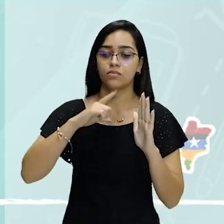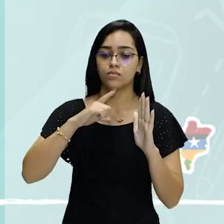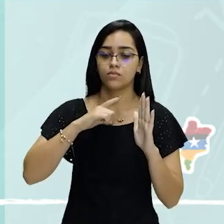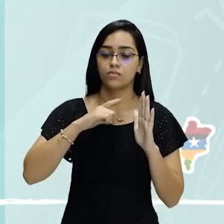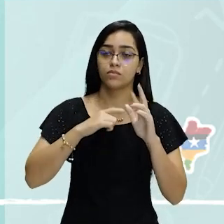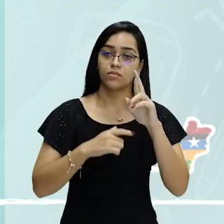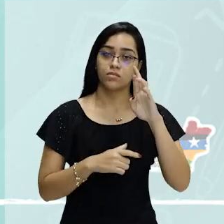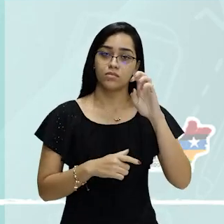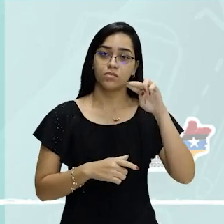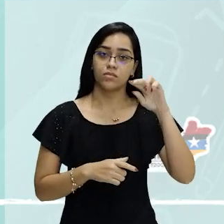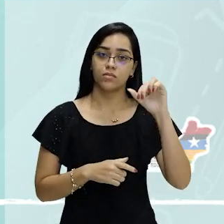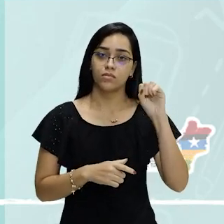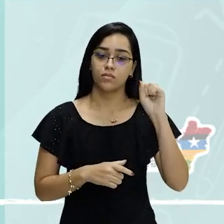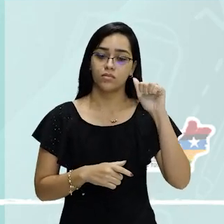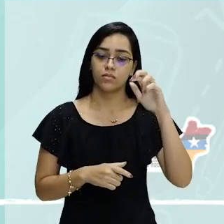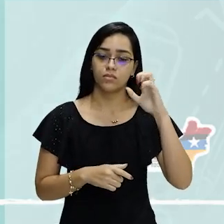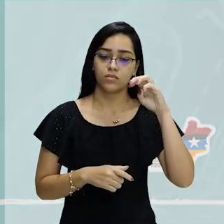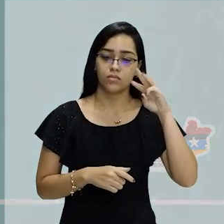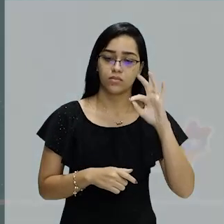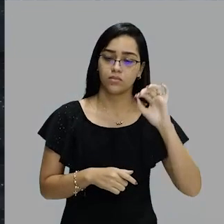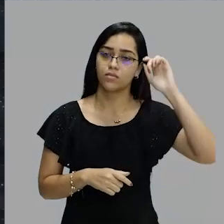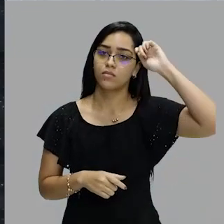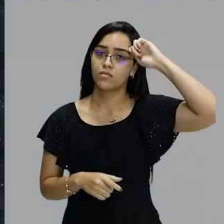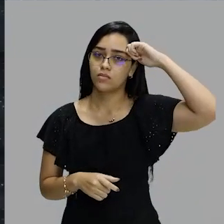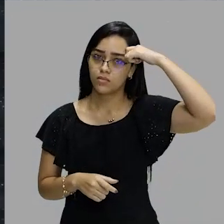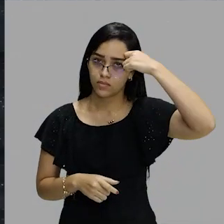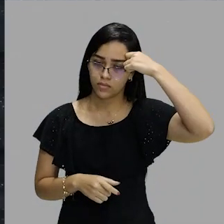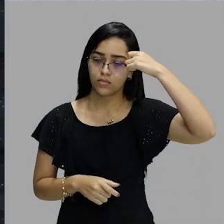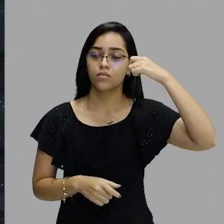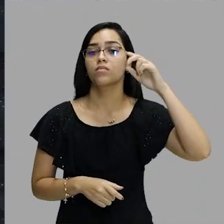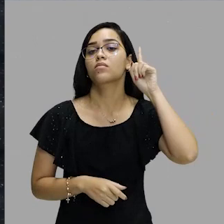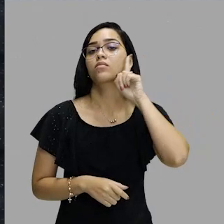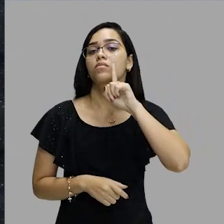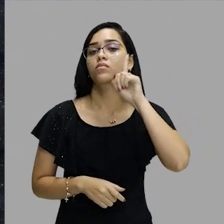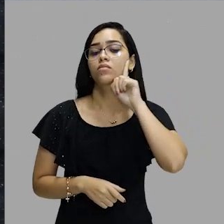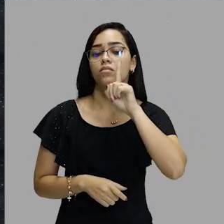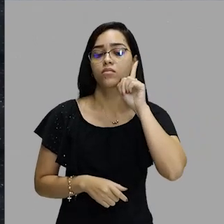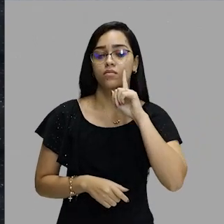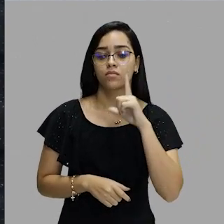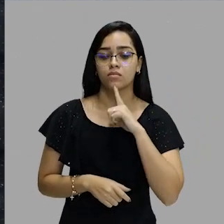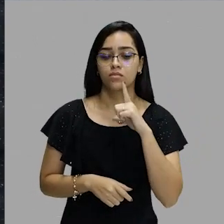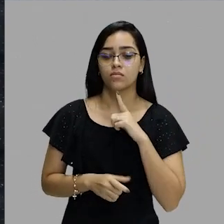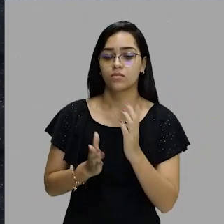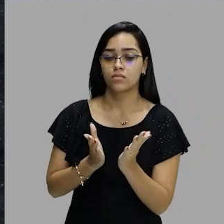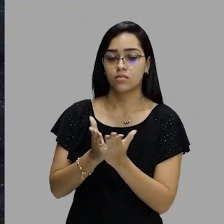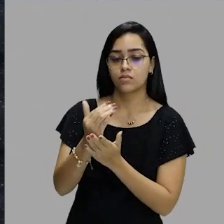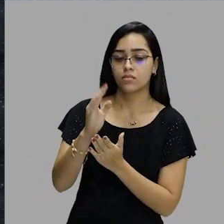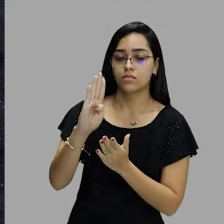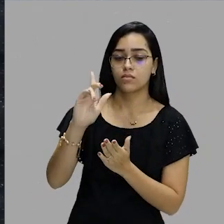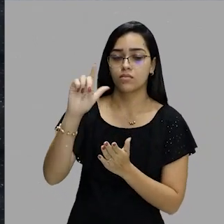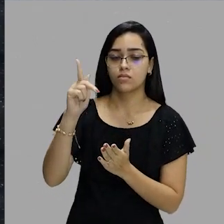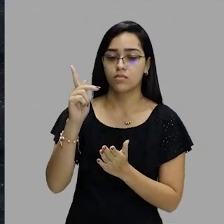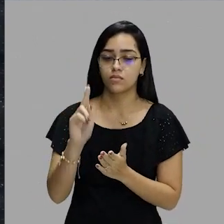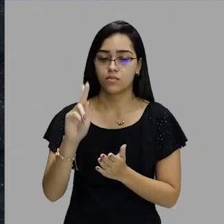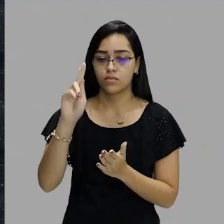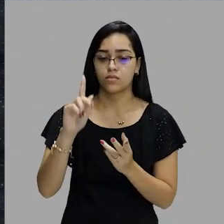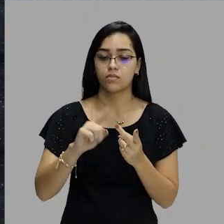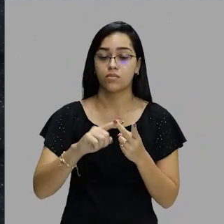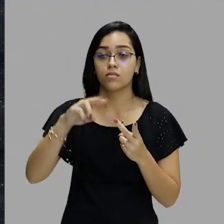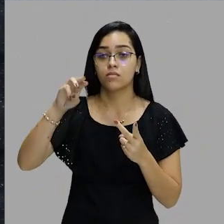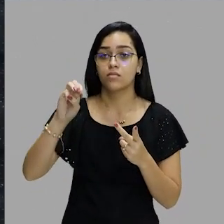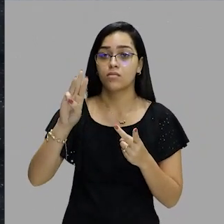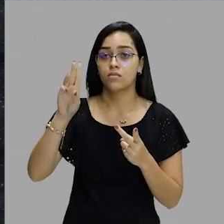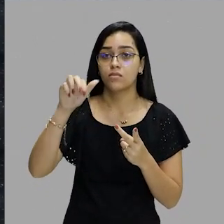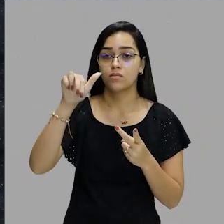de 20, com o chamado Renascimento Negro Norte-Americano, cujas vertentes Black